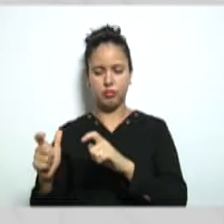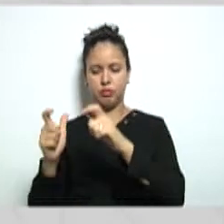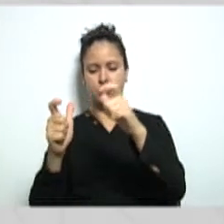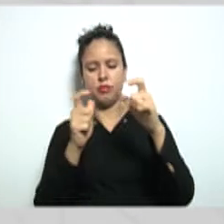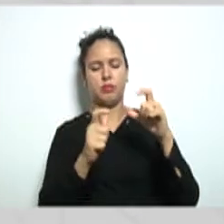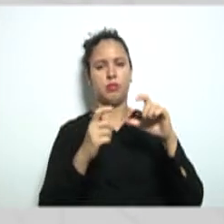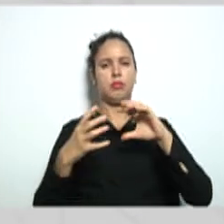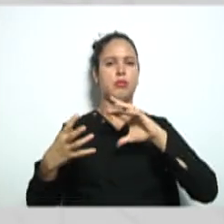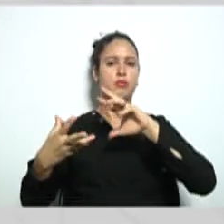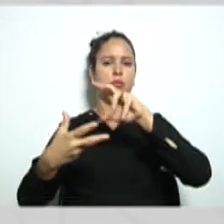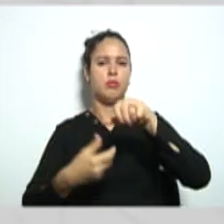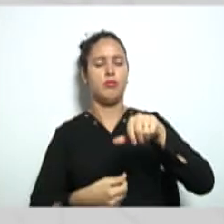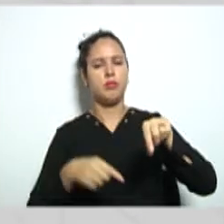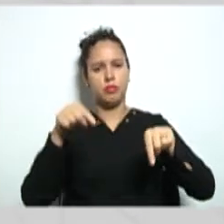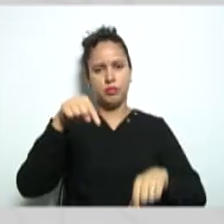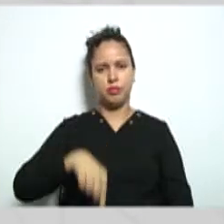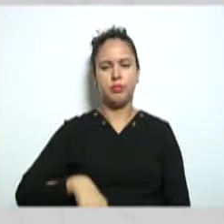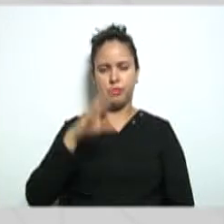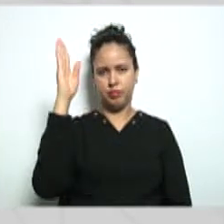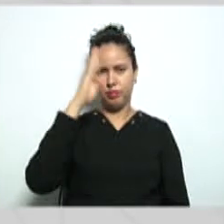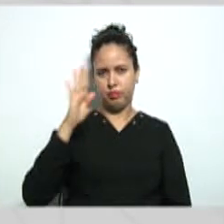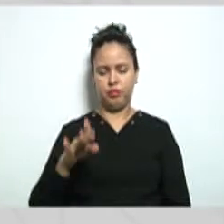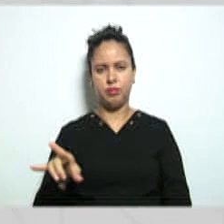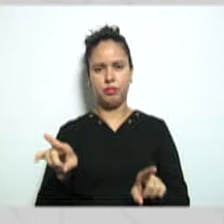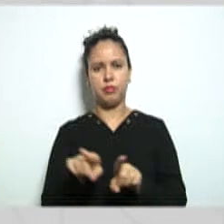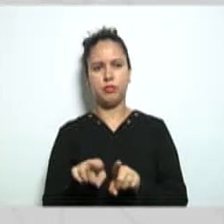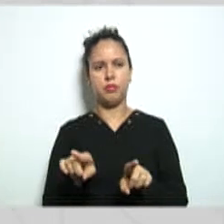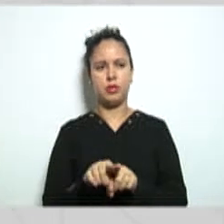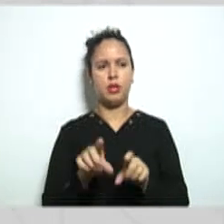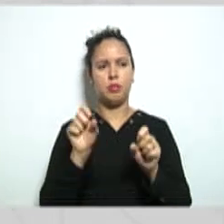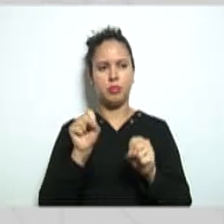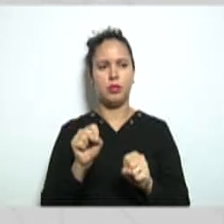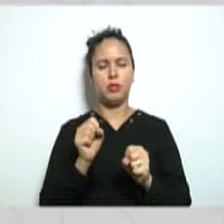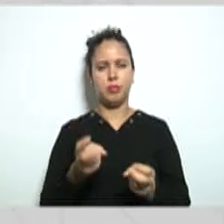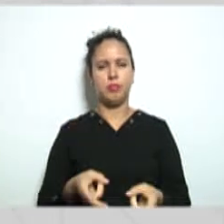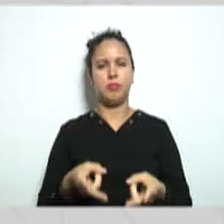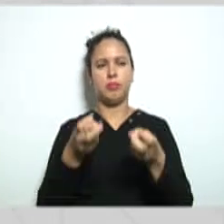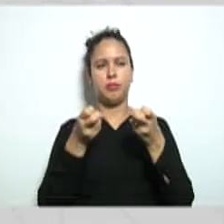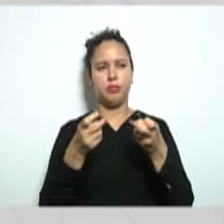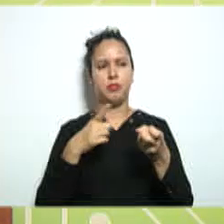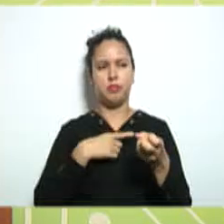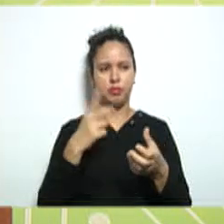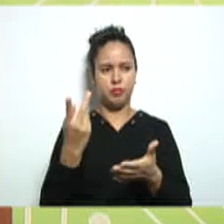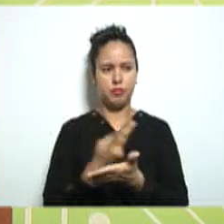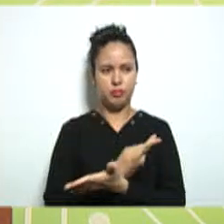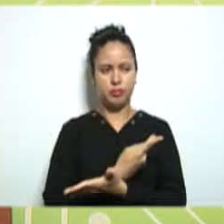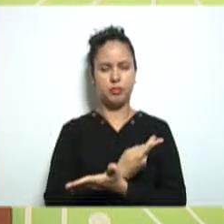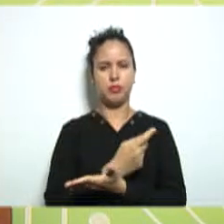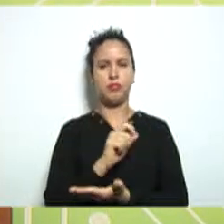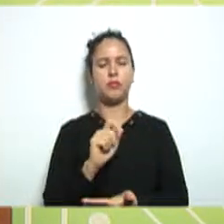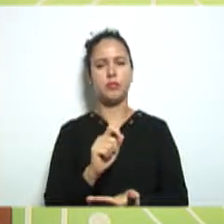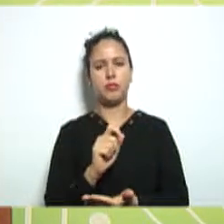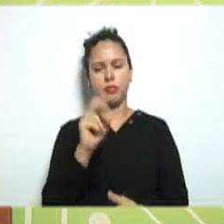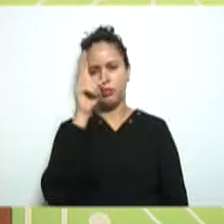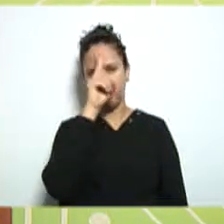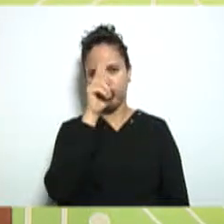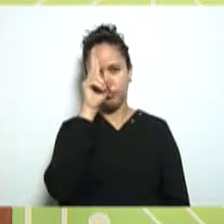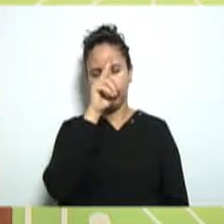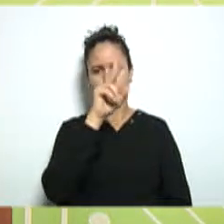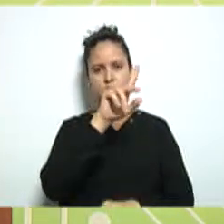no Brasil. Então, a gente pode perceber que houve um momento na história do nosso